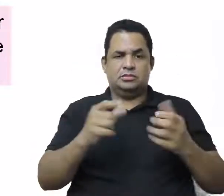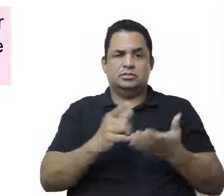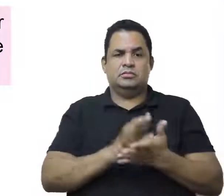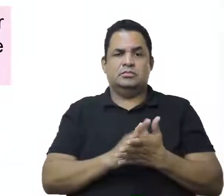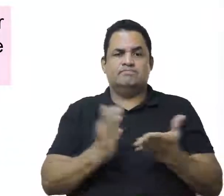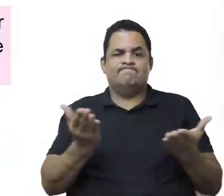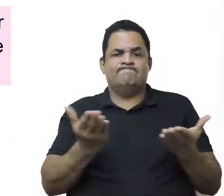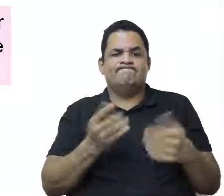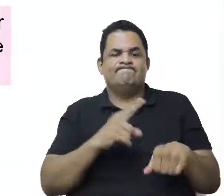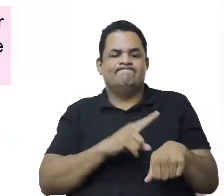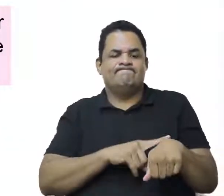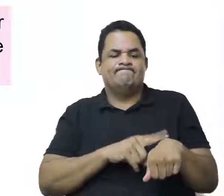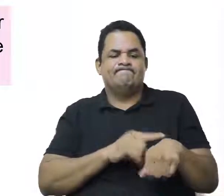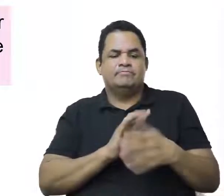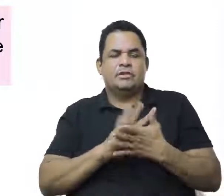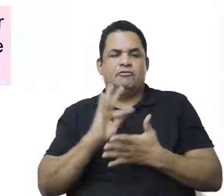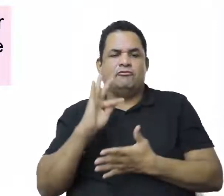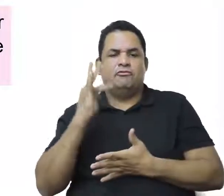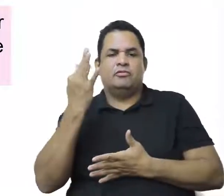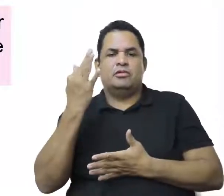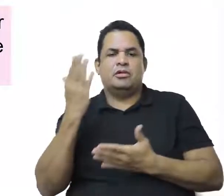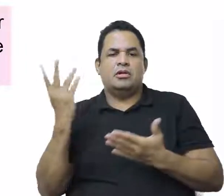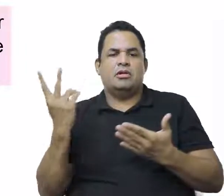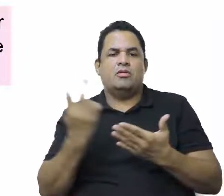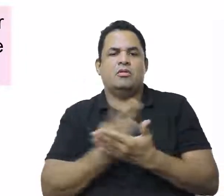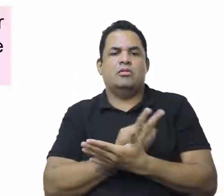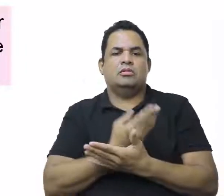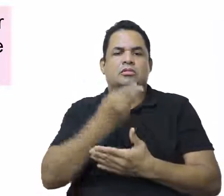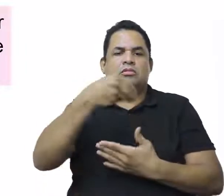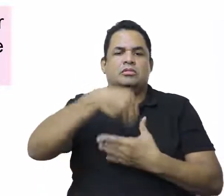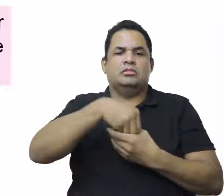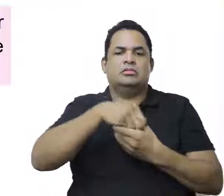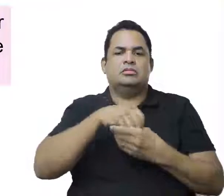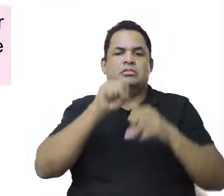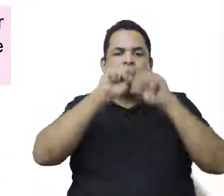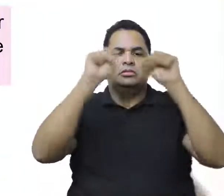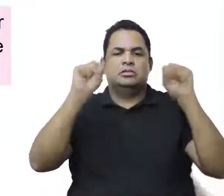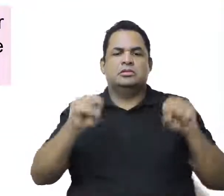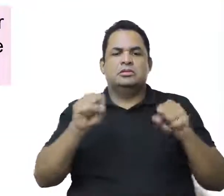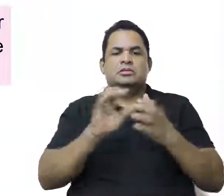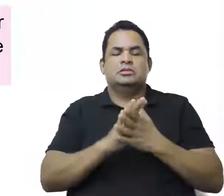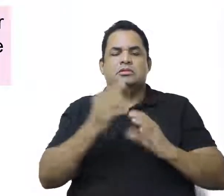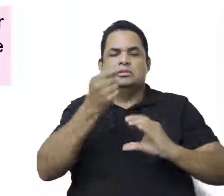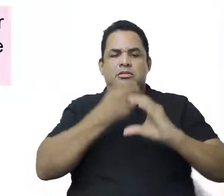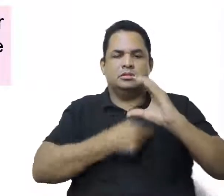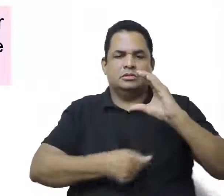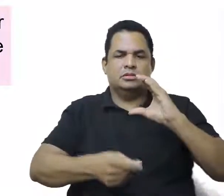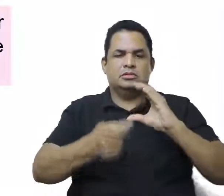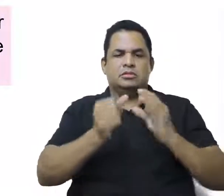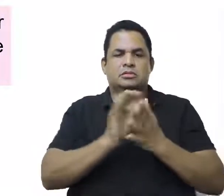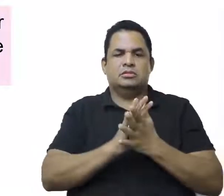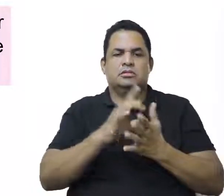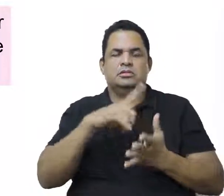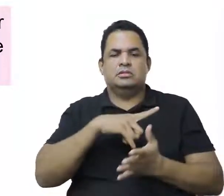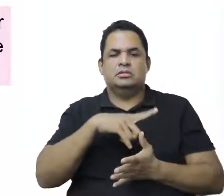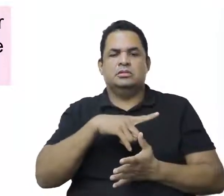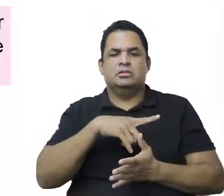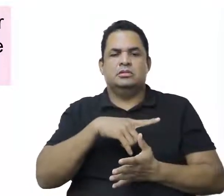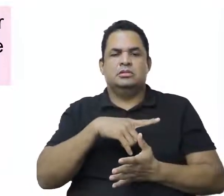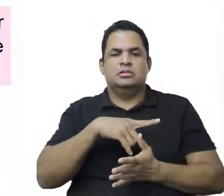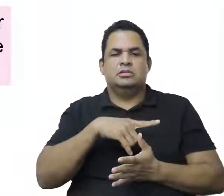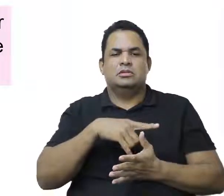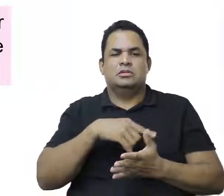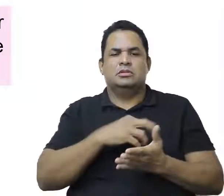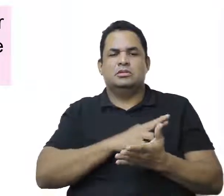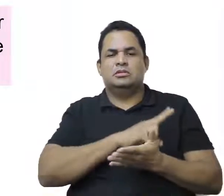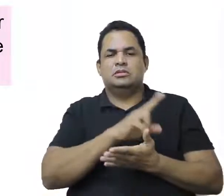esse momento, esse fenômeno que ocorre dentro do sistema capitalista, tá? E existe